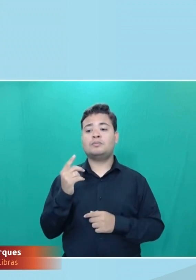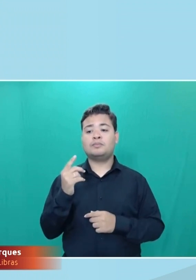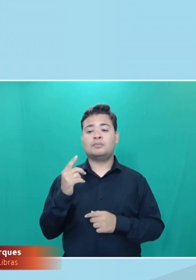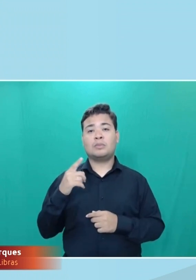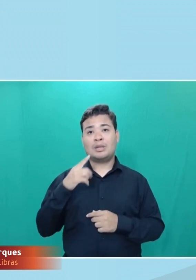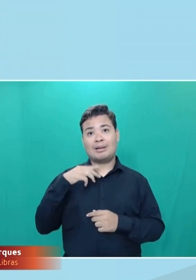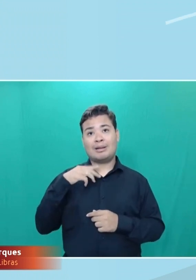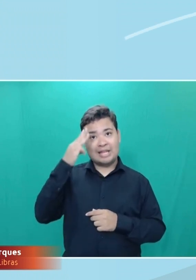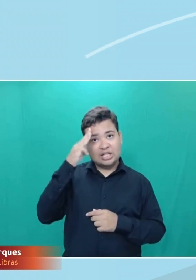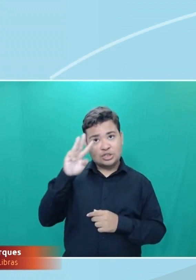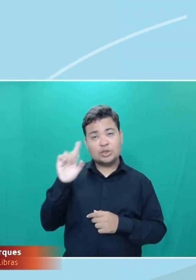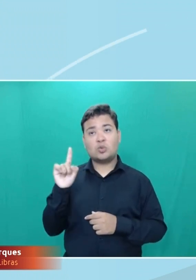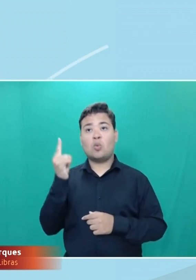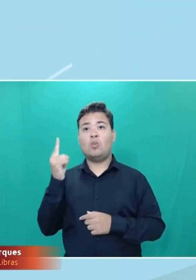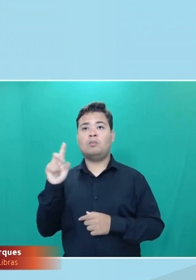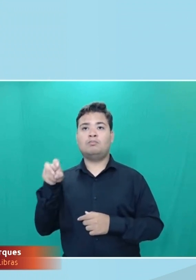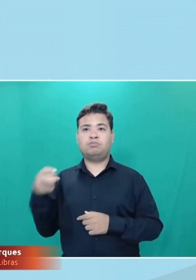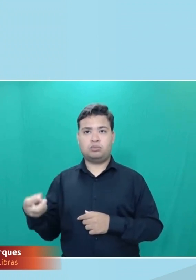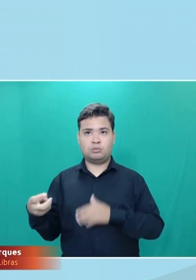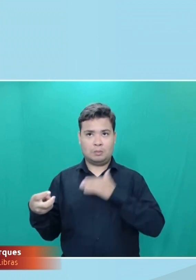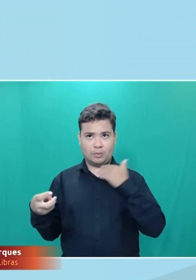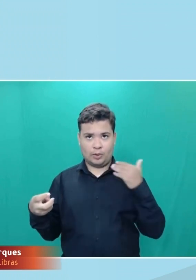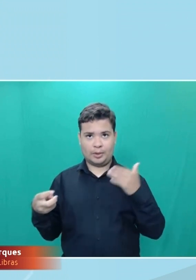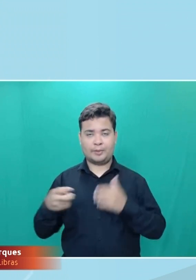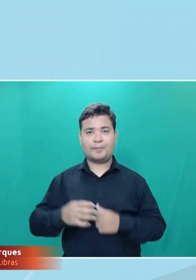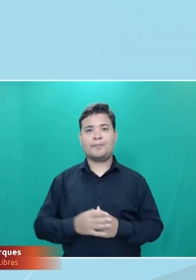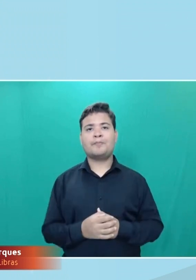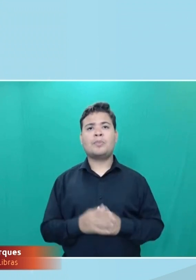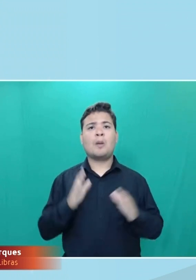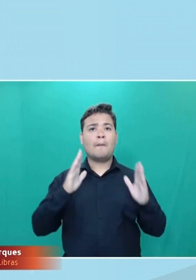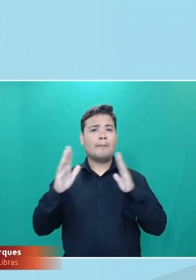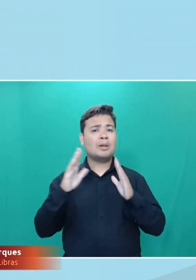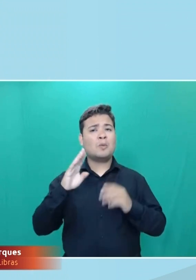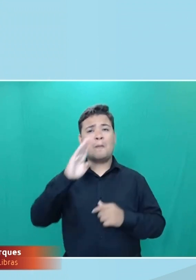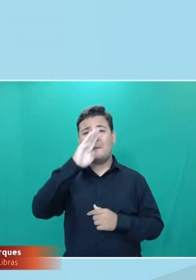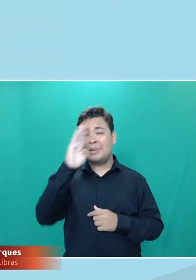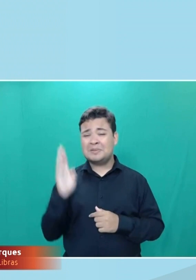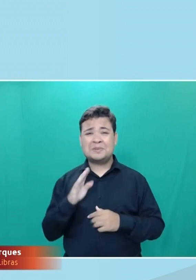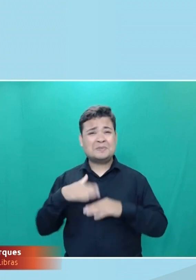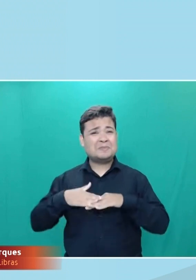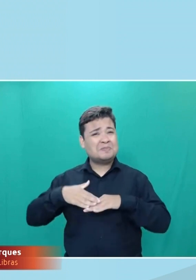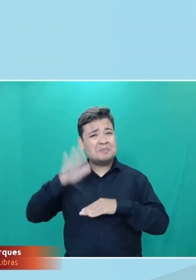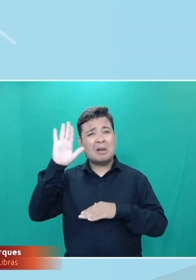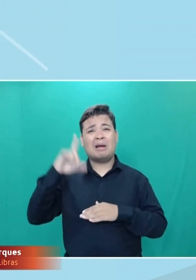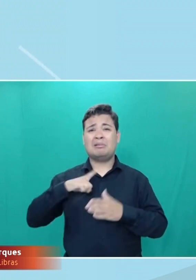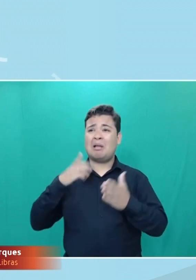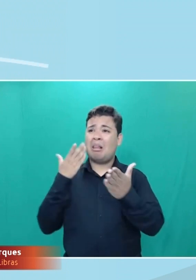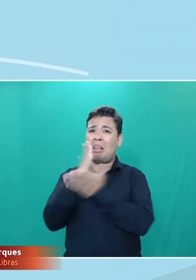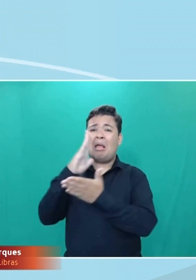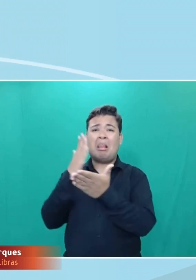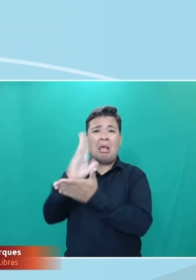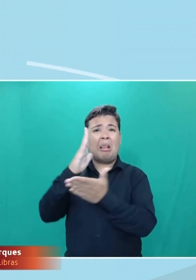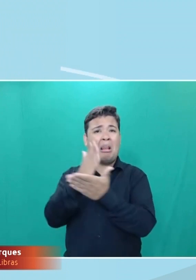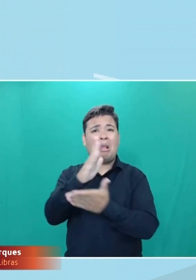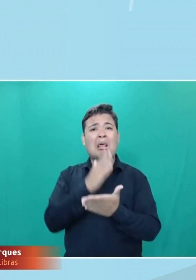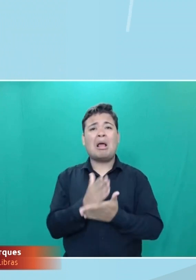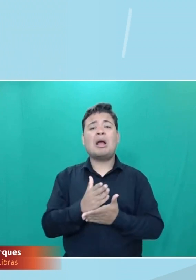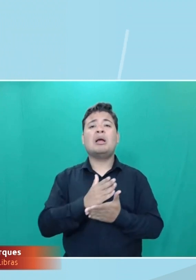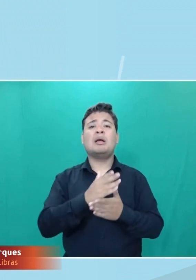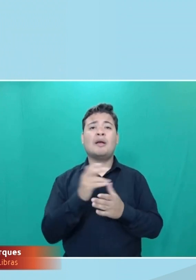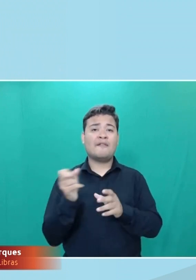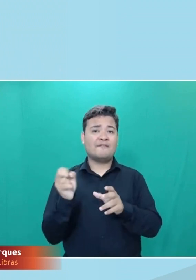3 dias. Nesse período, o Brasil bateu o recorde de aprovação de novos pesticidas, com mais